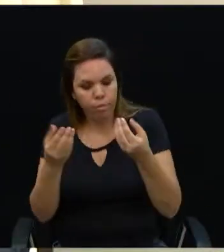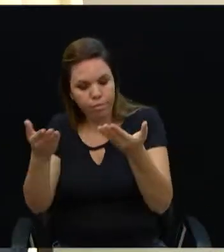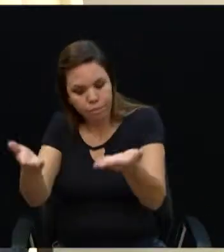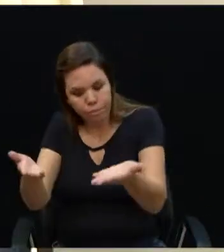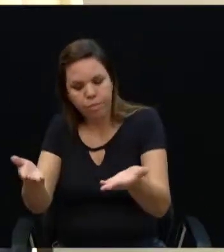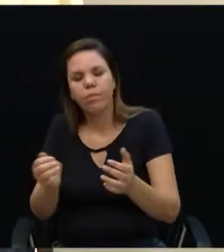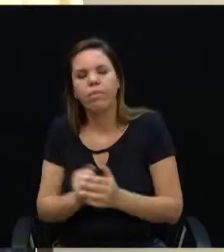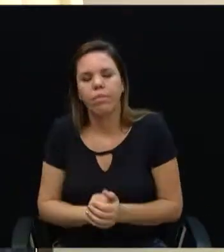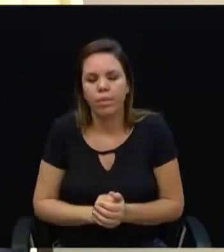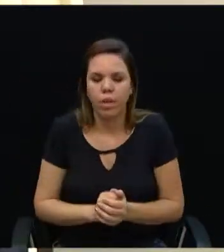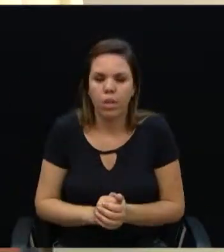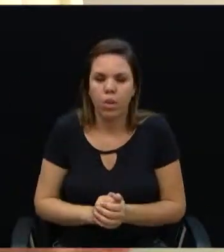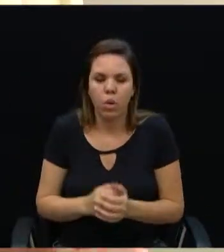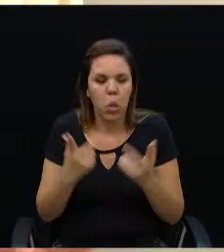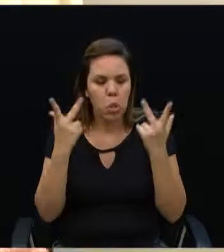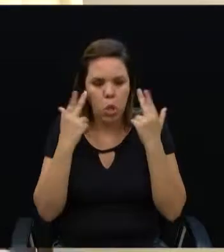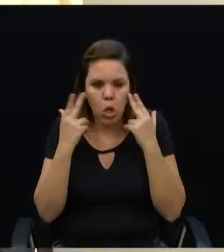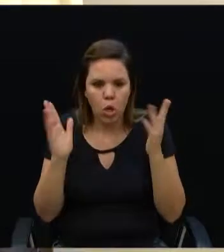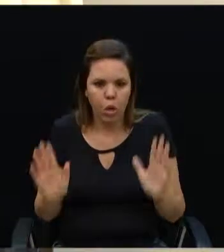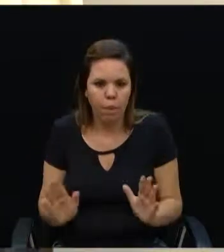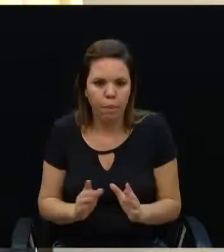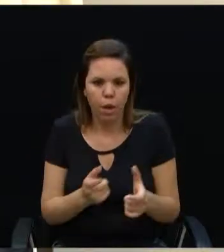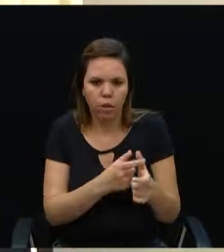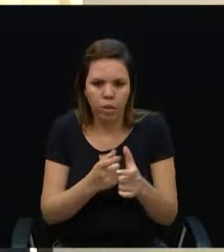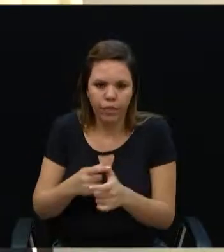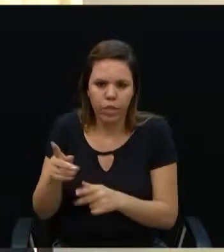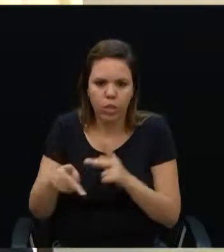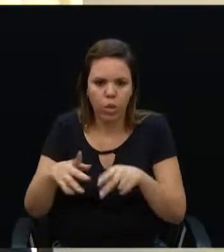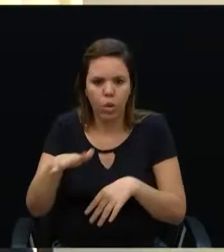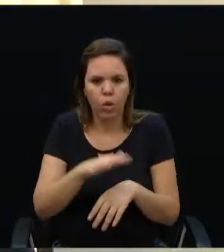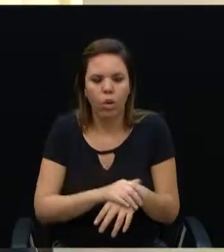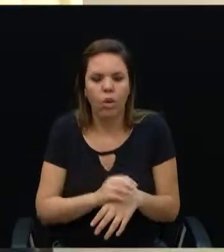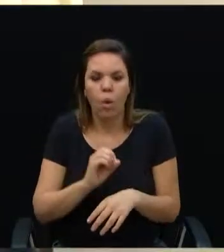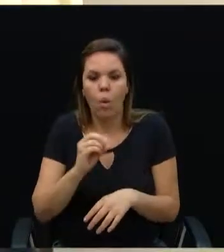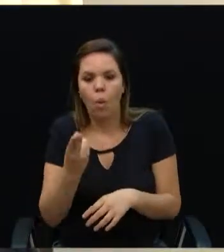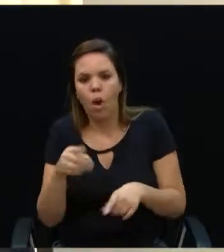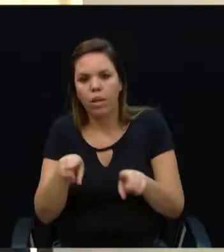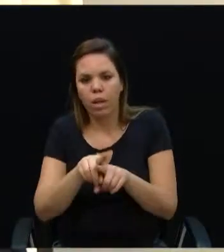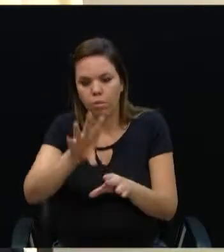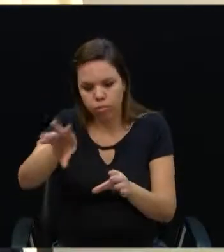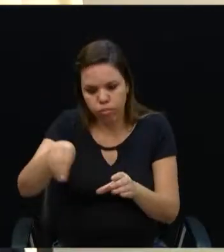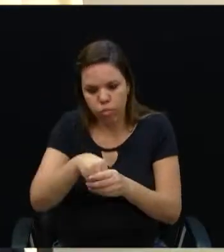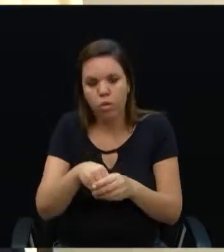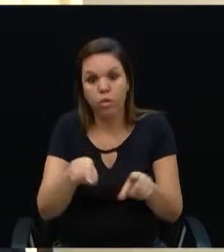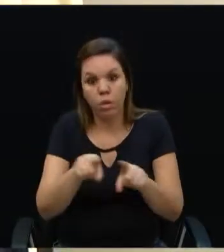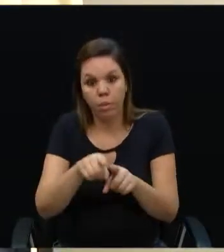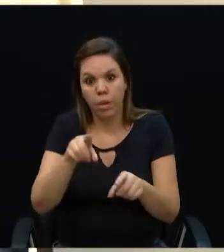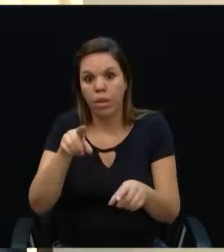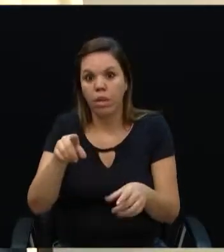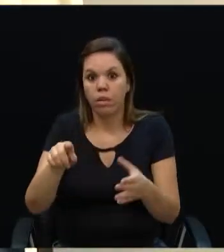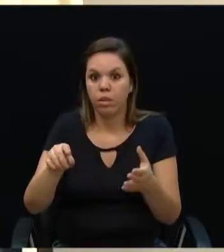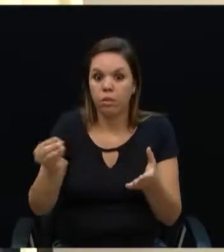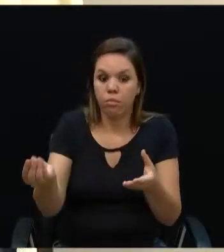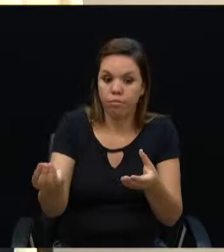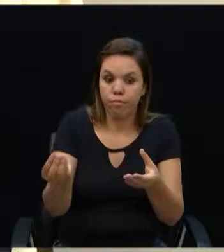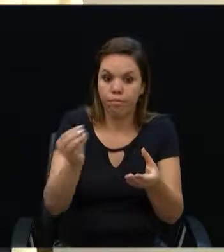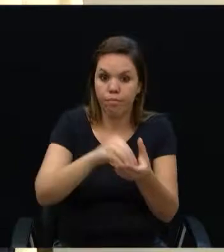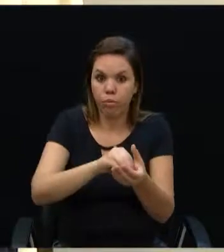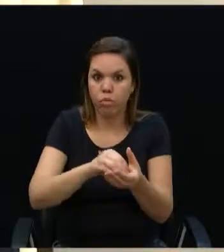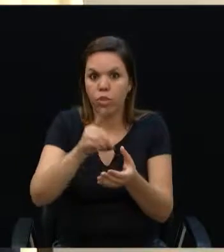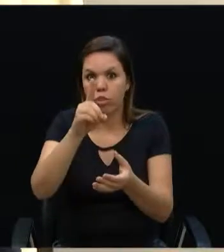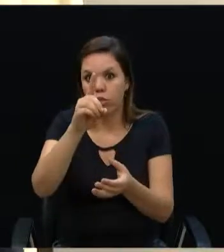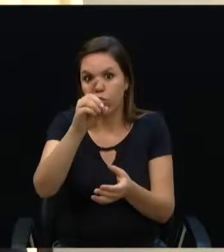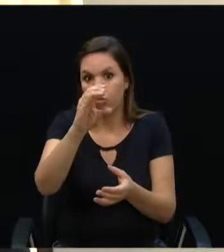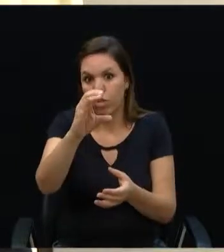mandando a cobrança normal aos devedores, e até colocando na dívida ativa e ajuizando, tentando cobrar